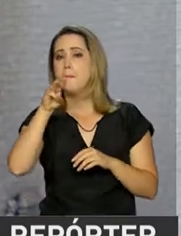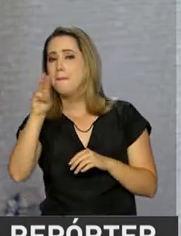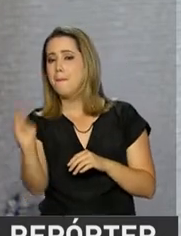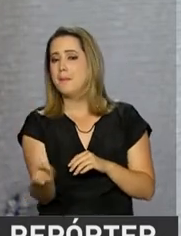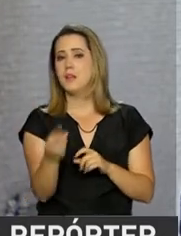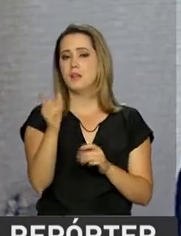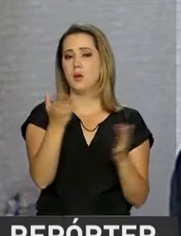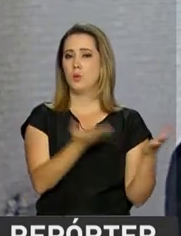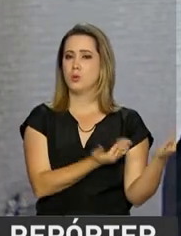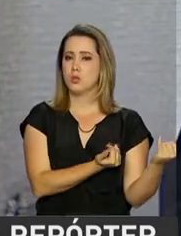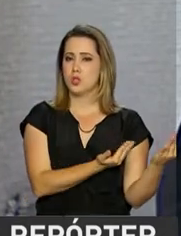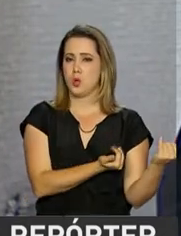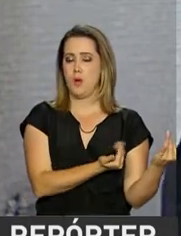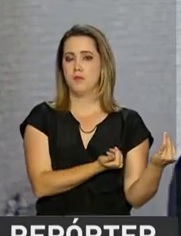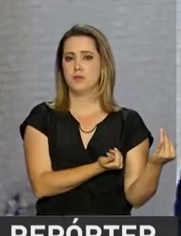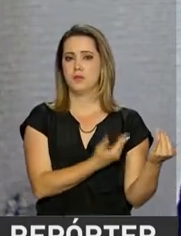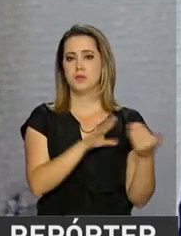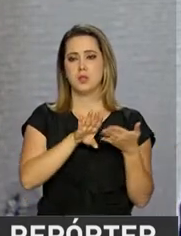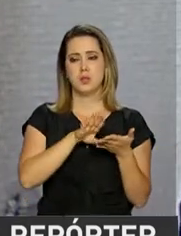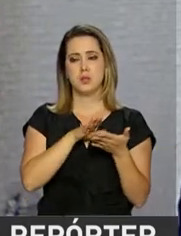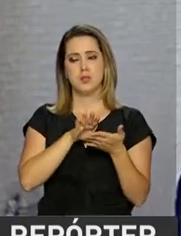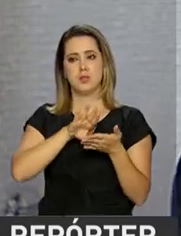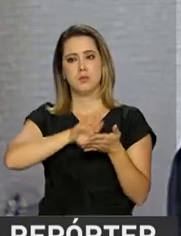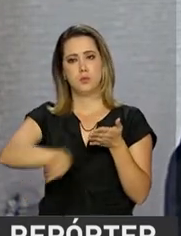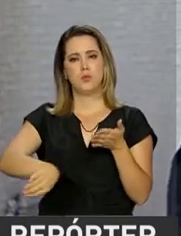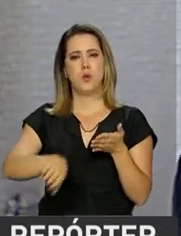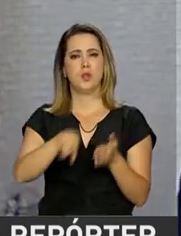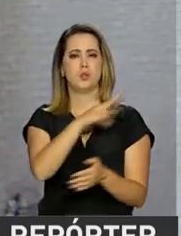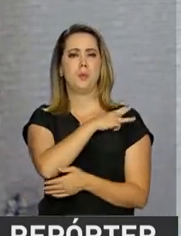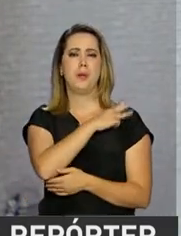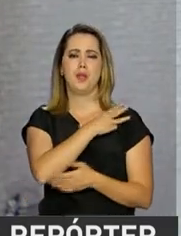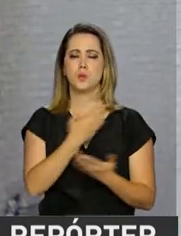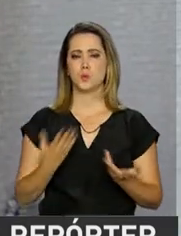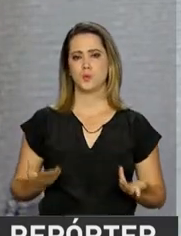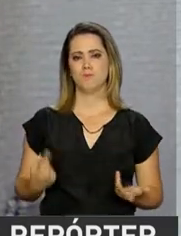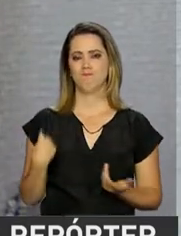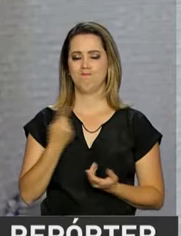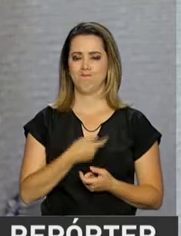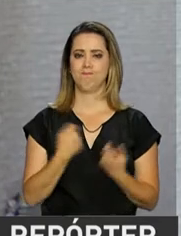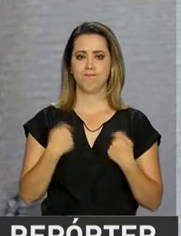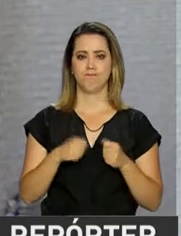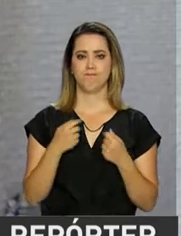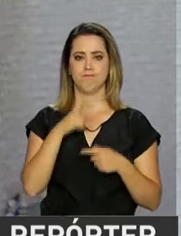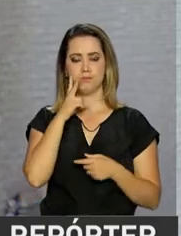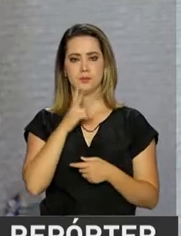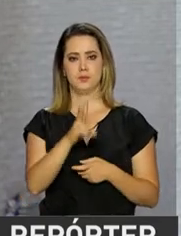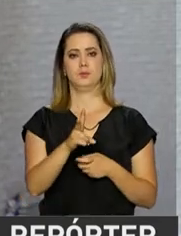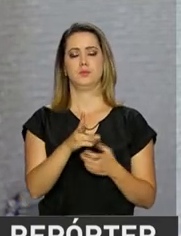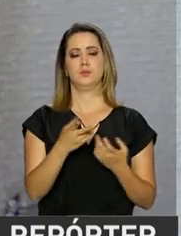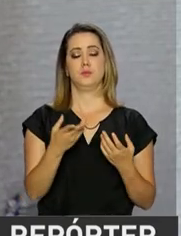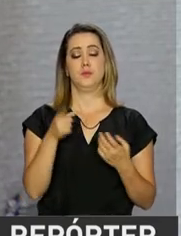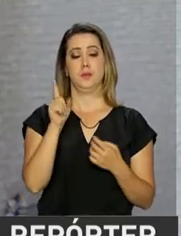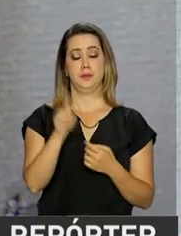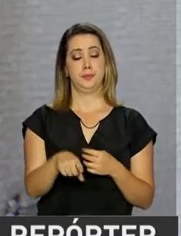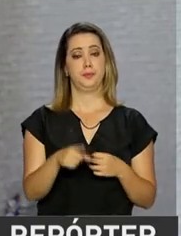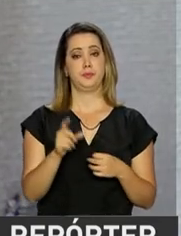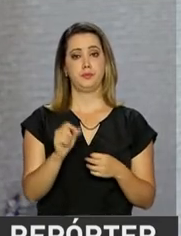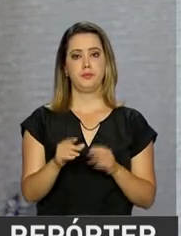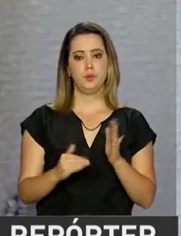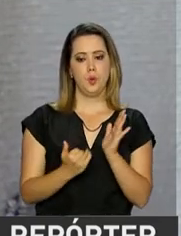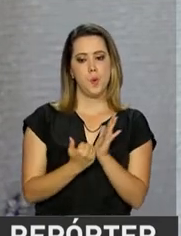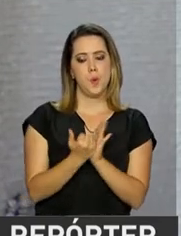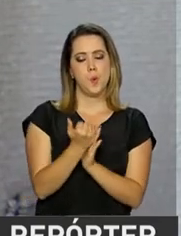jovens fora do ensino médio nós devemos considerar o fato de que a